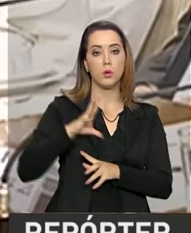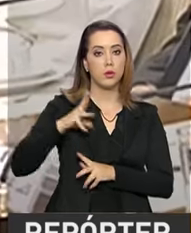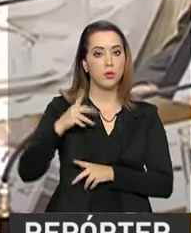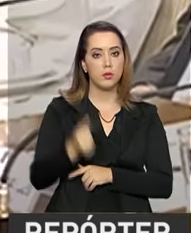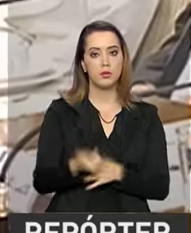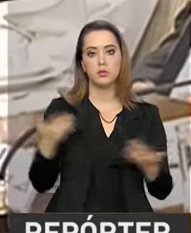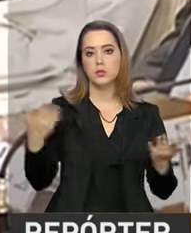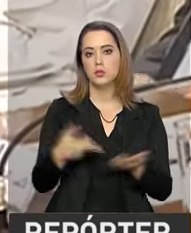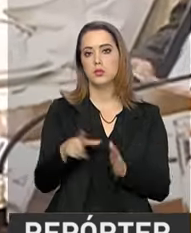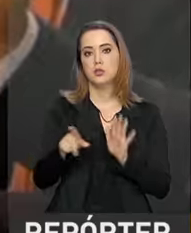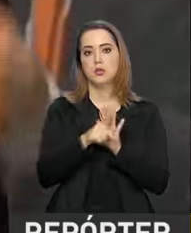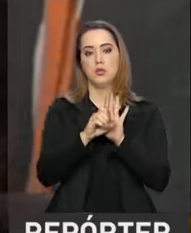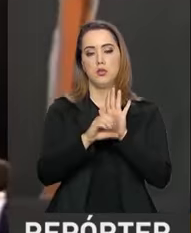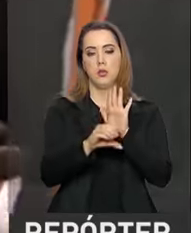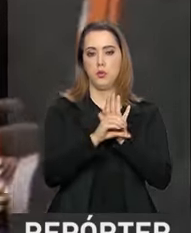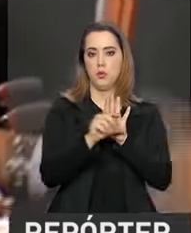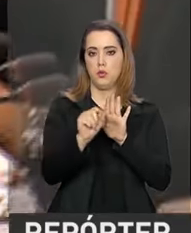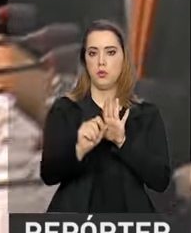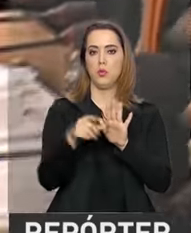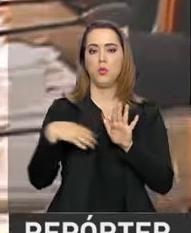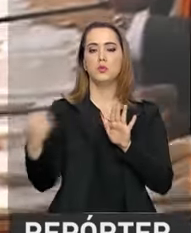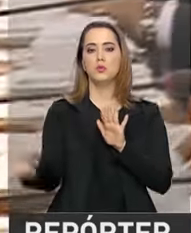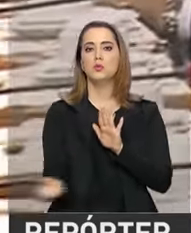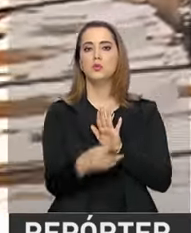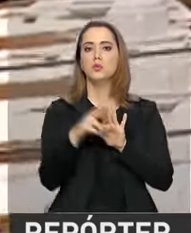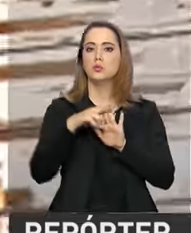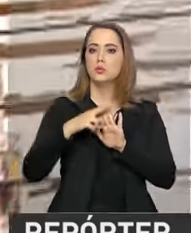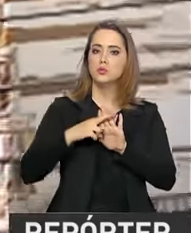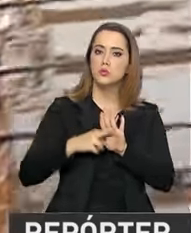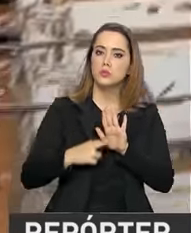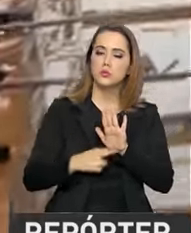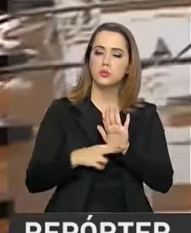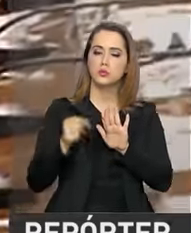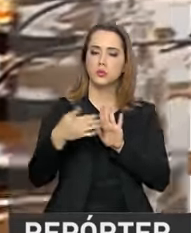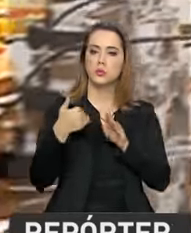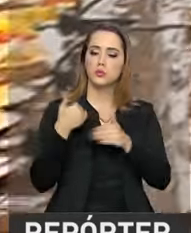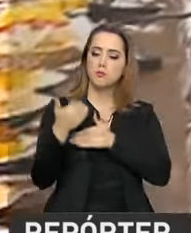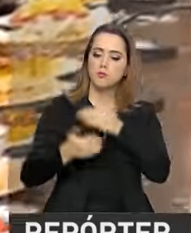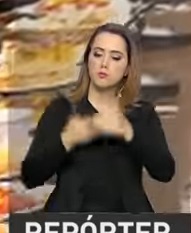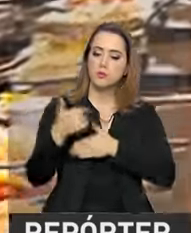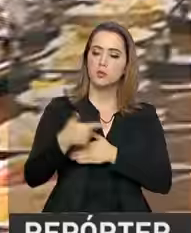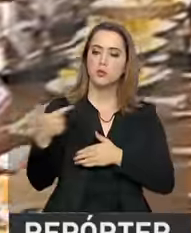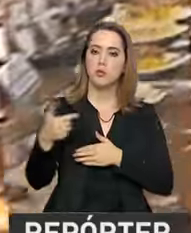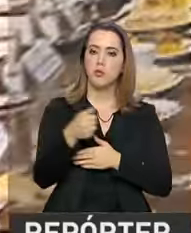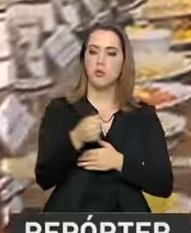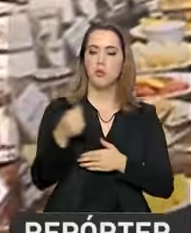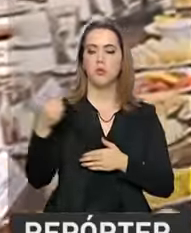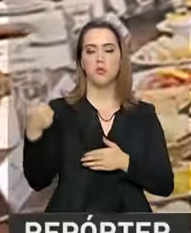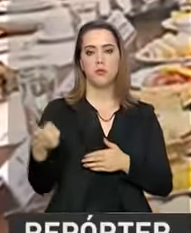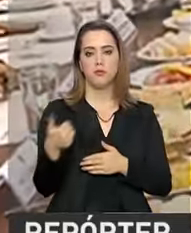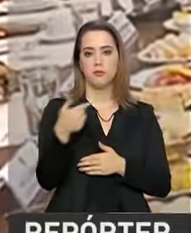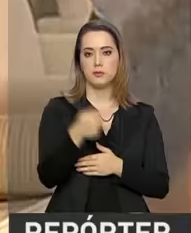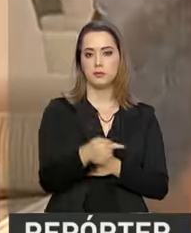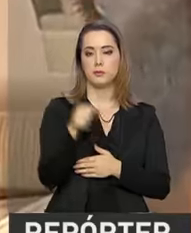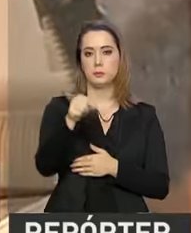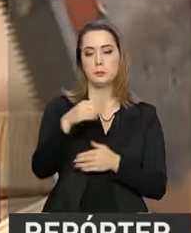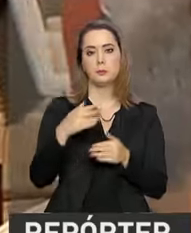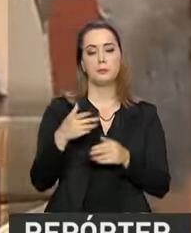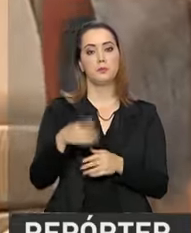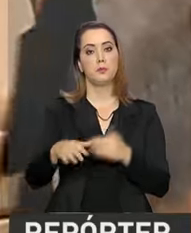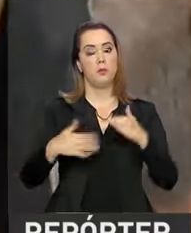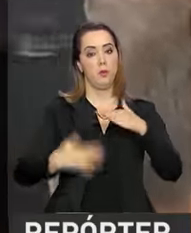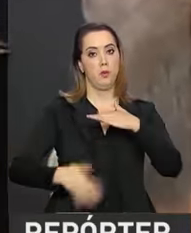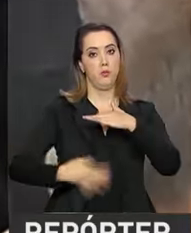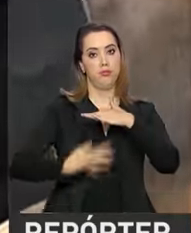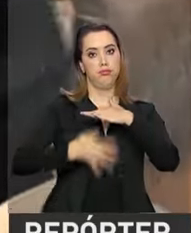da pec dos gastos o novo regime fiscal disse que a partir de 2017 as despesas da união devem